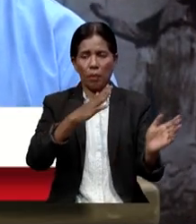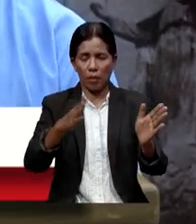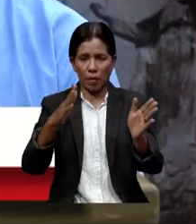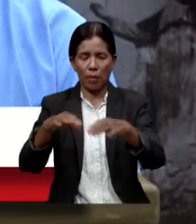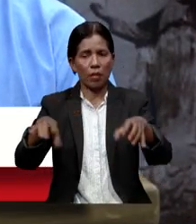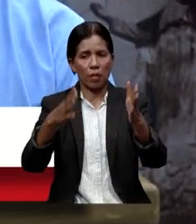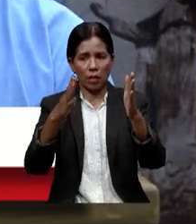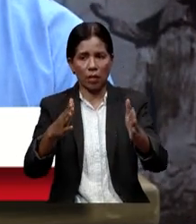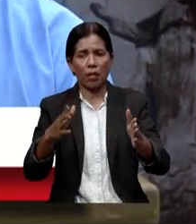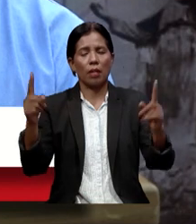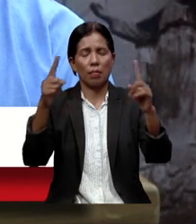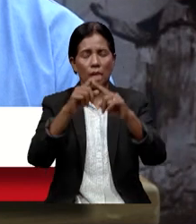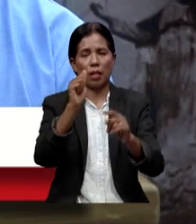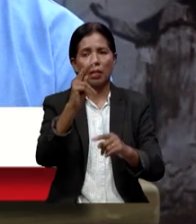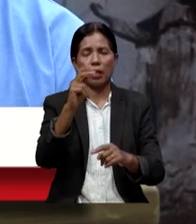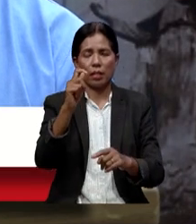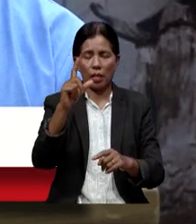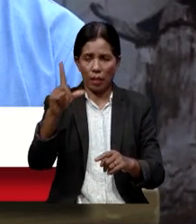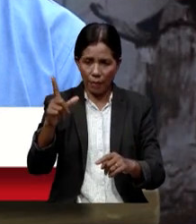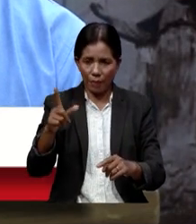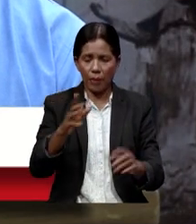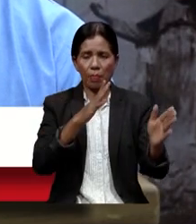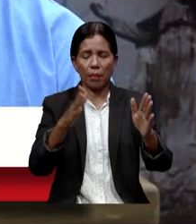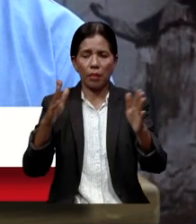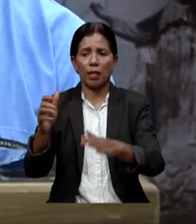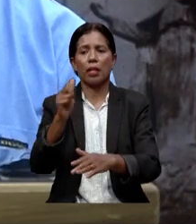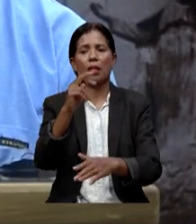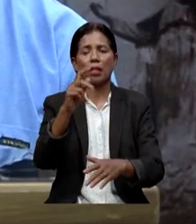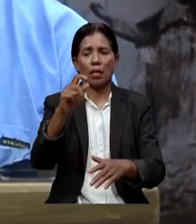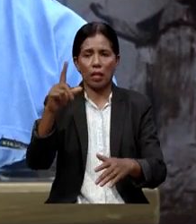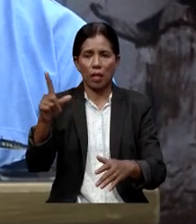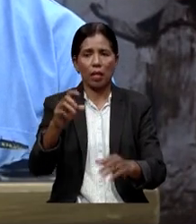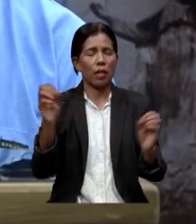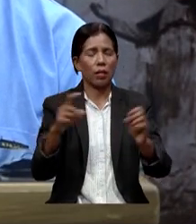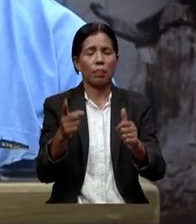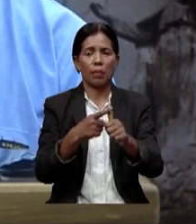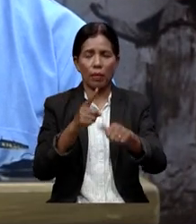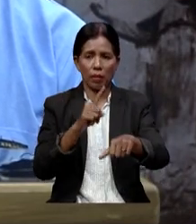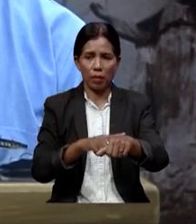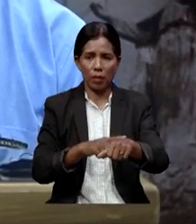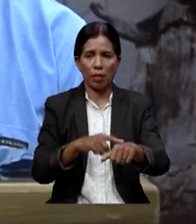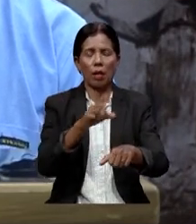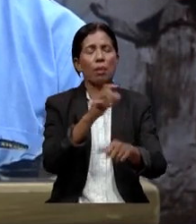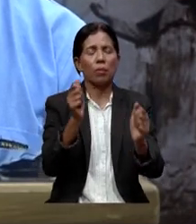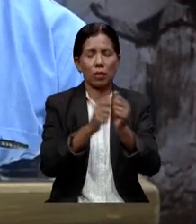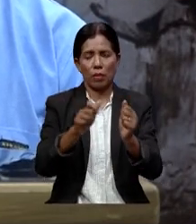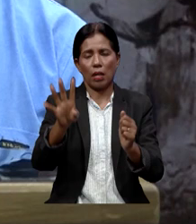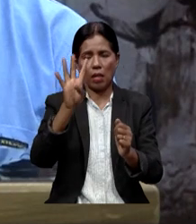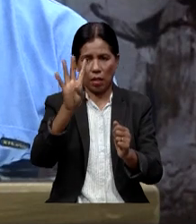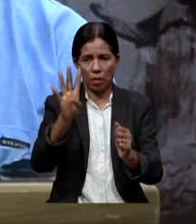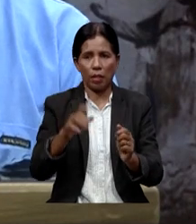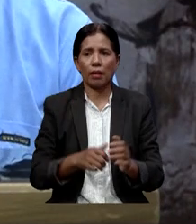recursos humanos, vai a Anatel. Preparação de recursos humanos vai a Anatel, lá foi a primeira vez, e nem vai dar dala ratona, no